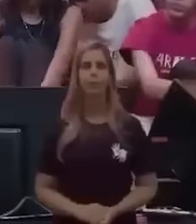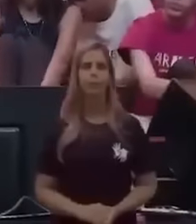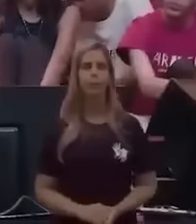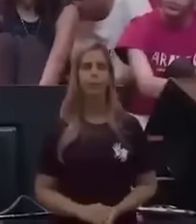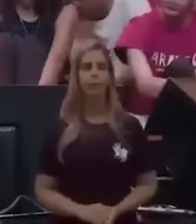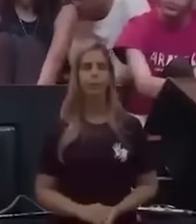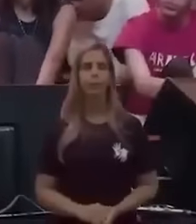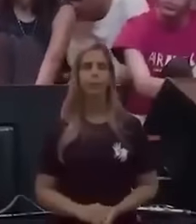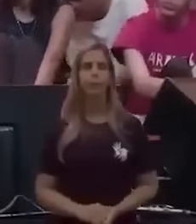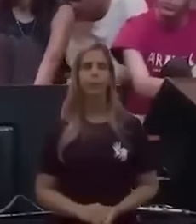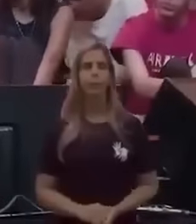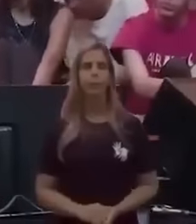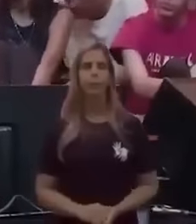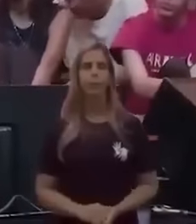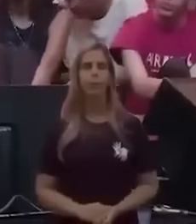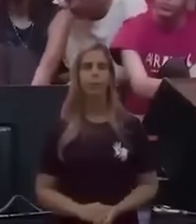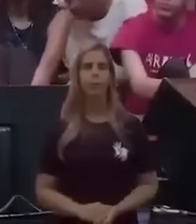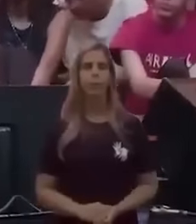está escrito o seguinte,